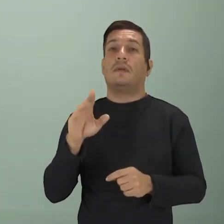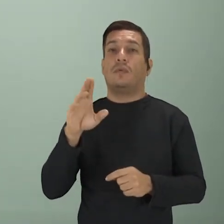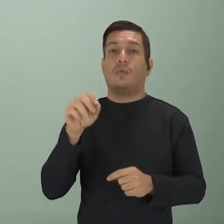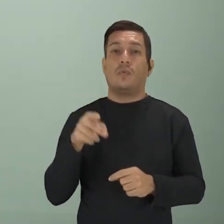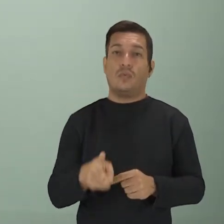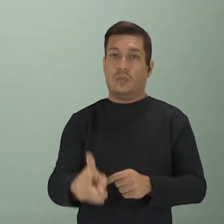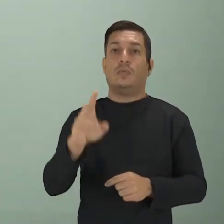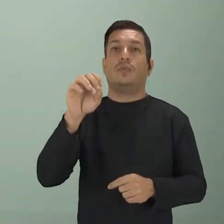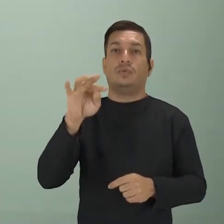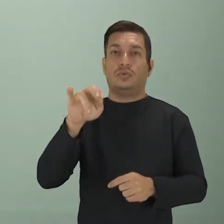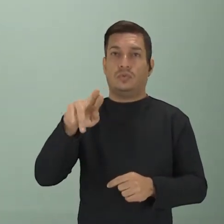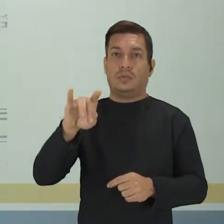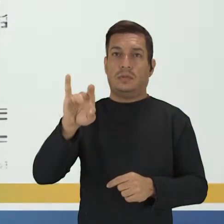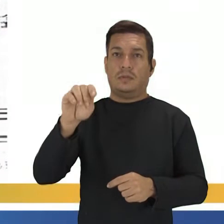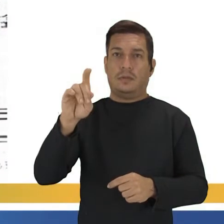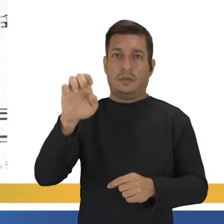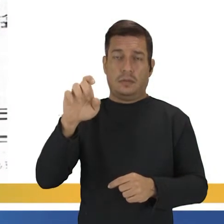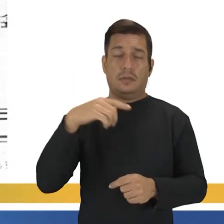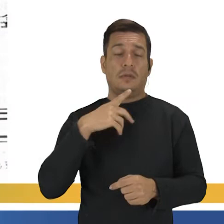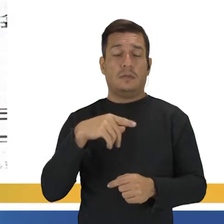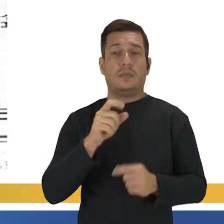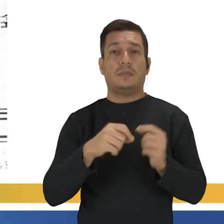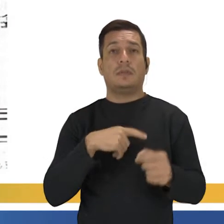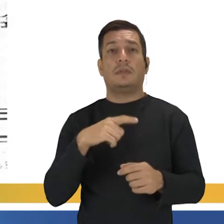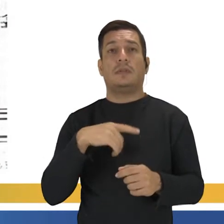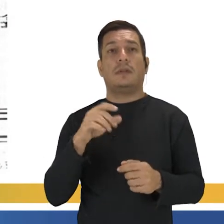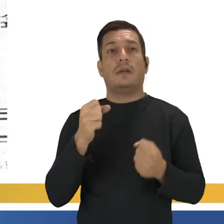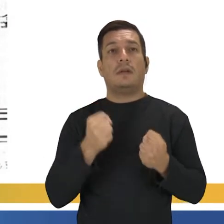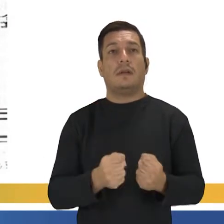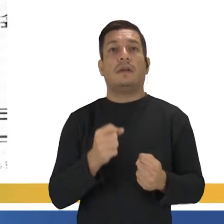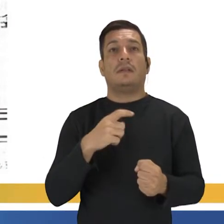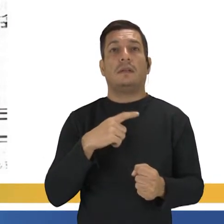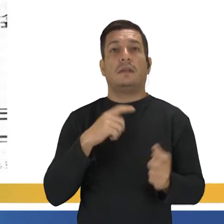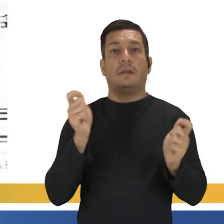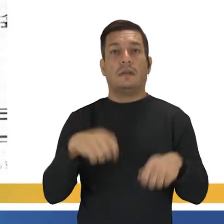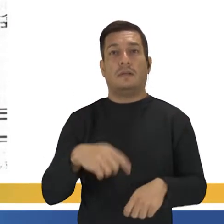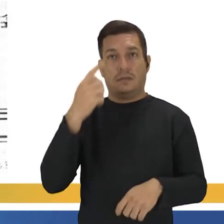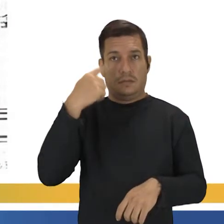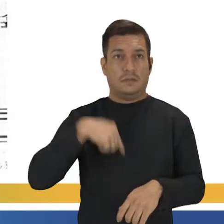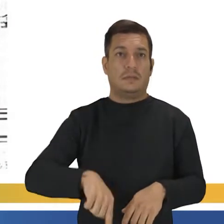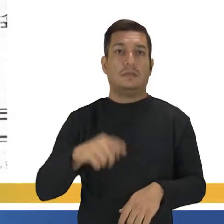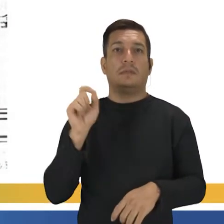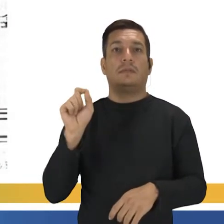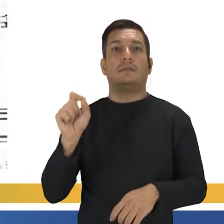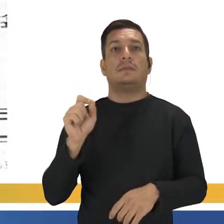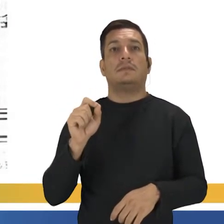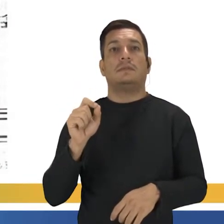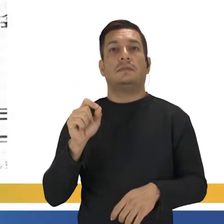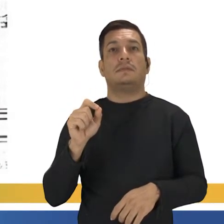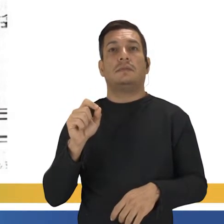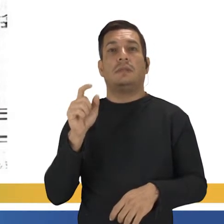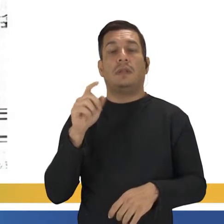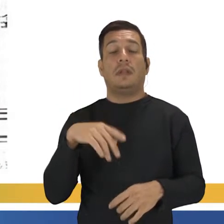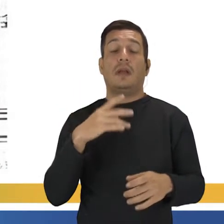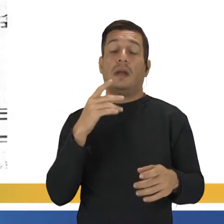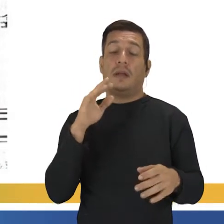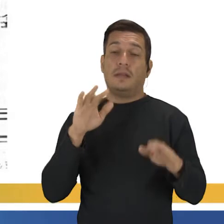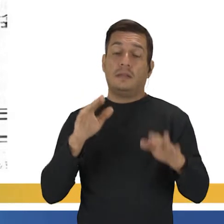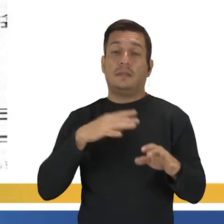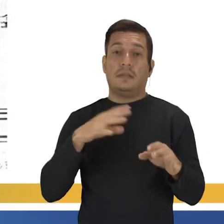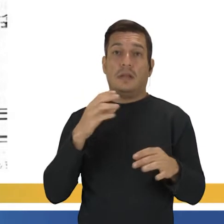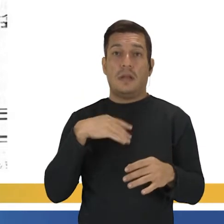sempre crescente até chegar ao máximo, o ápice da pessoa. Lembrando, mais uma vez, esse princípio da sobrecarga e o princípio da adaptação